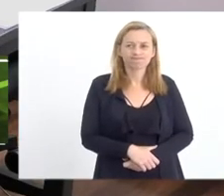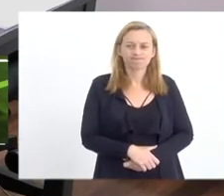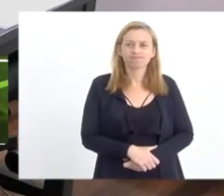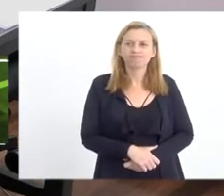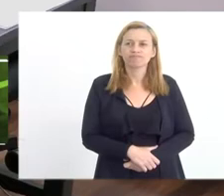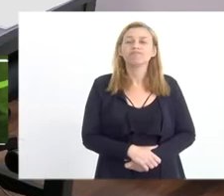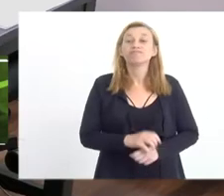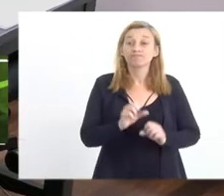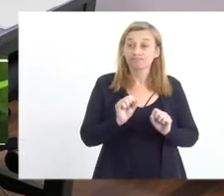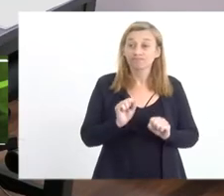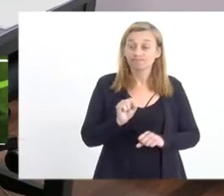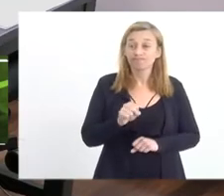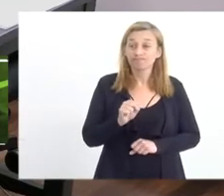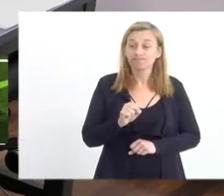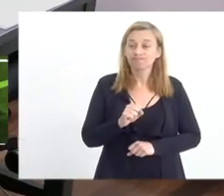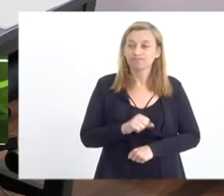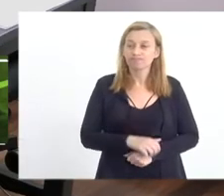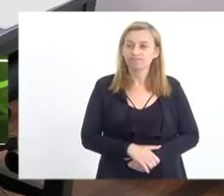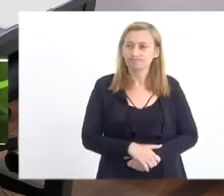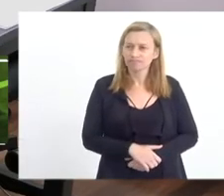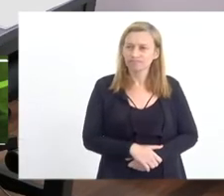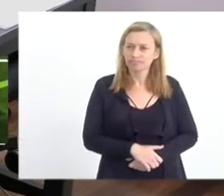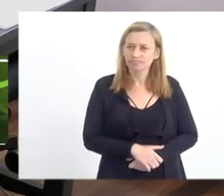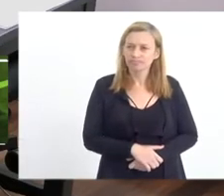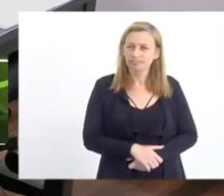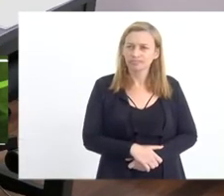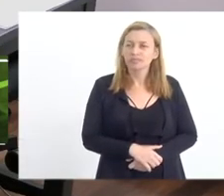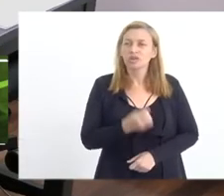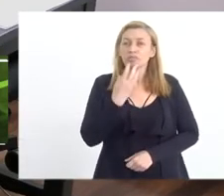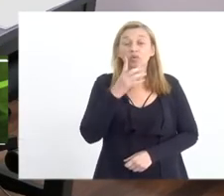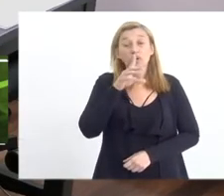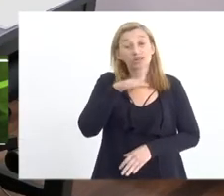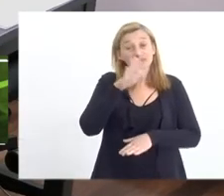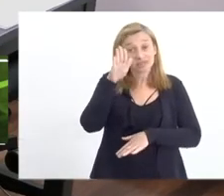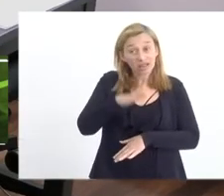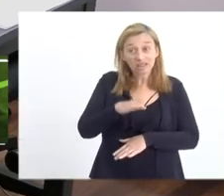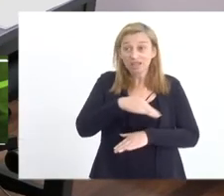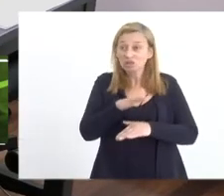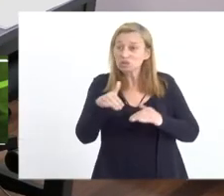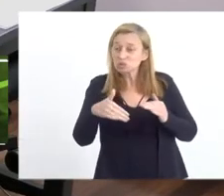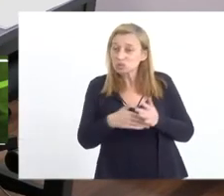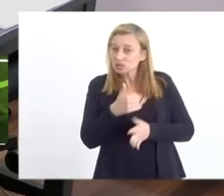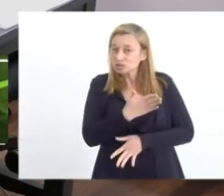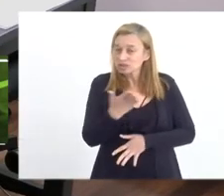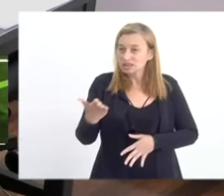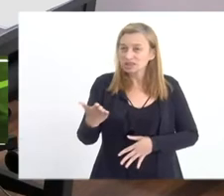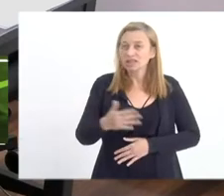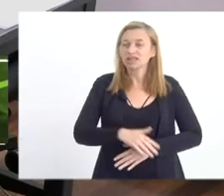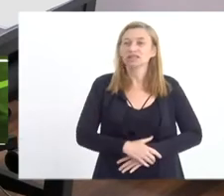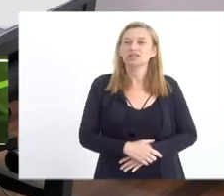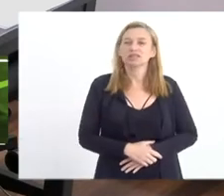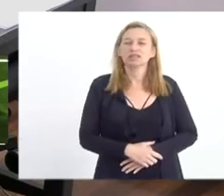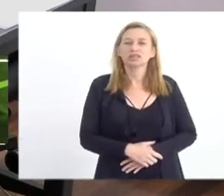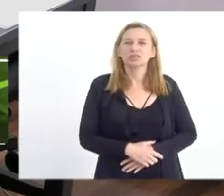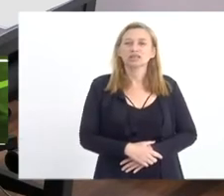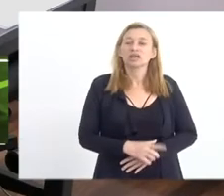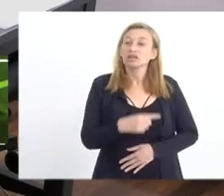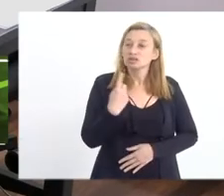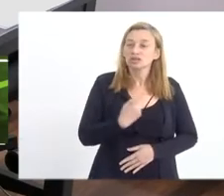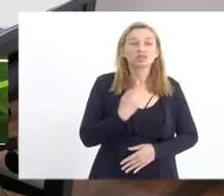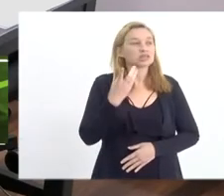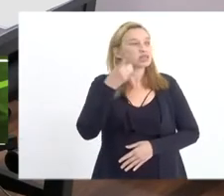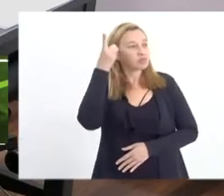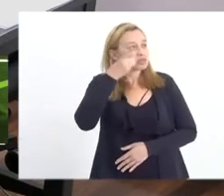Agora sim, que ele foi habilitado. Boa tarde a todos e todas. Saúdo aqui a nossa deputada